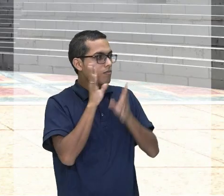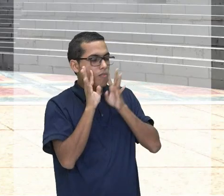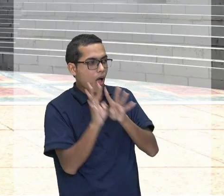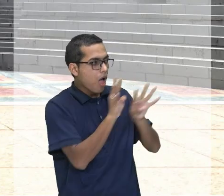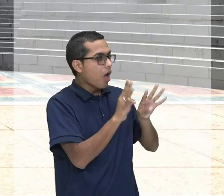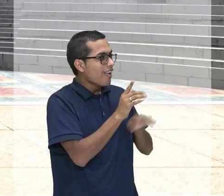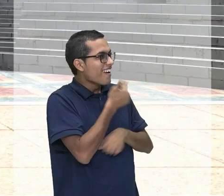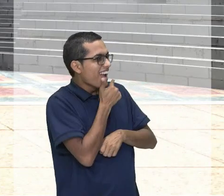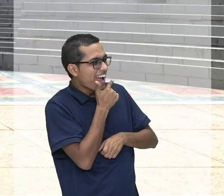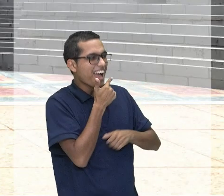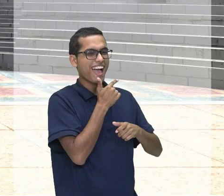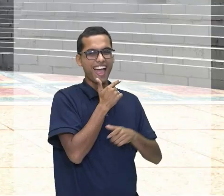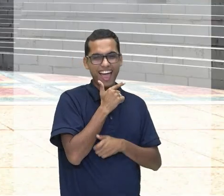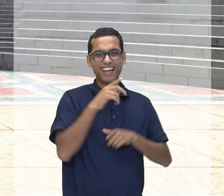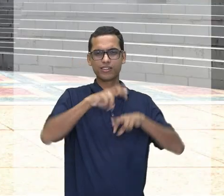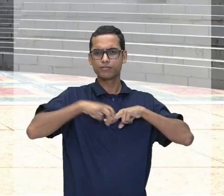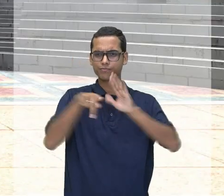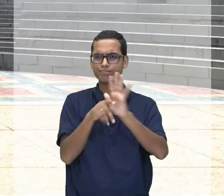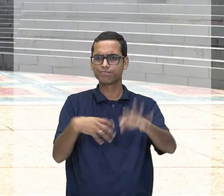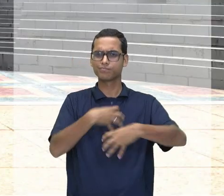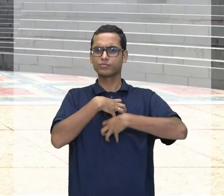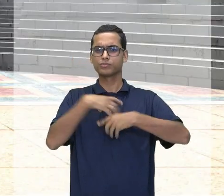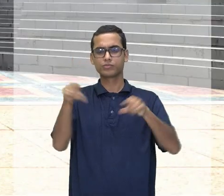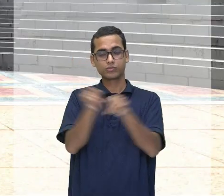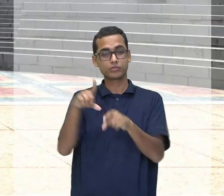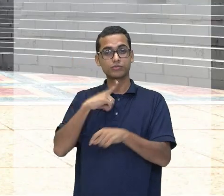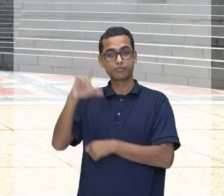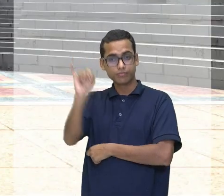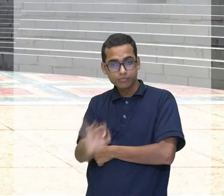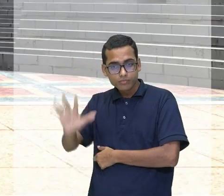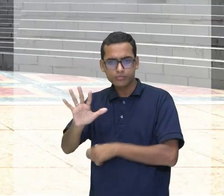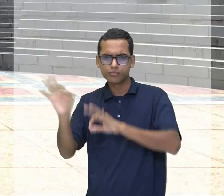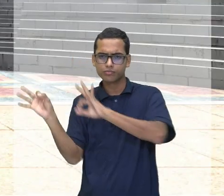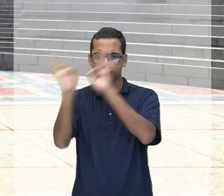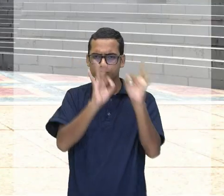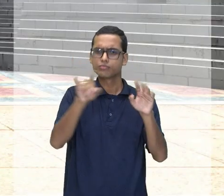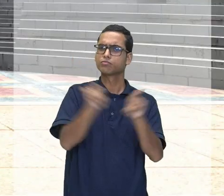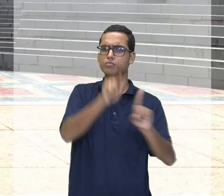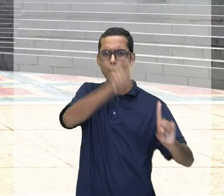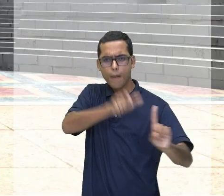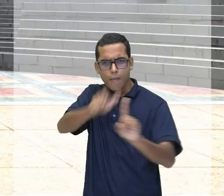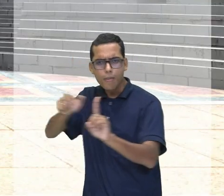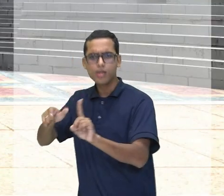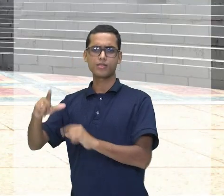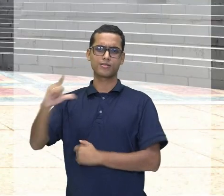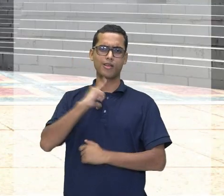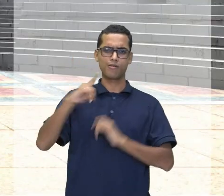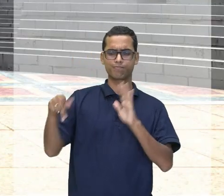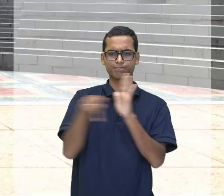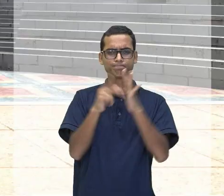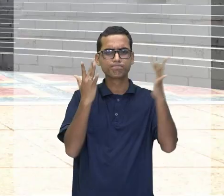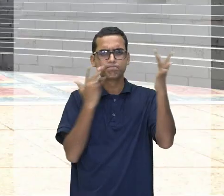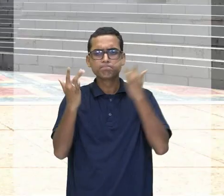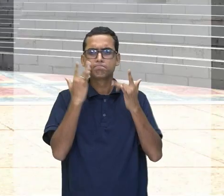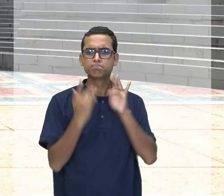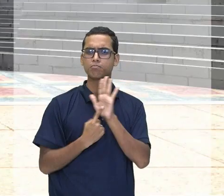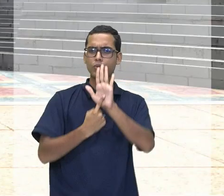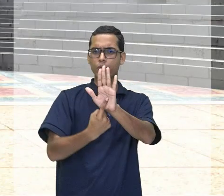acompanhando de imagem e nós temos aí personagens, né? Personagens que vão